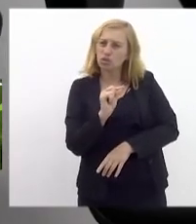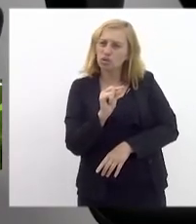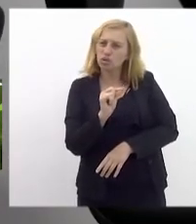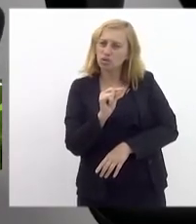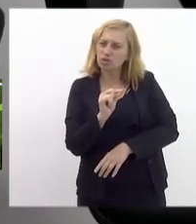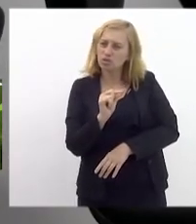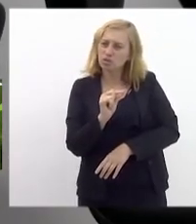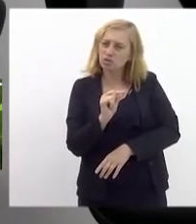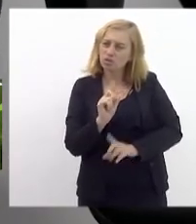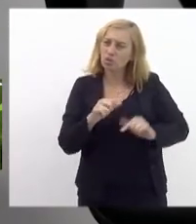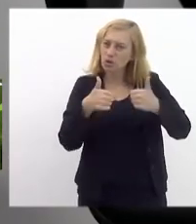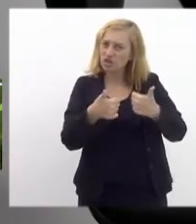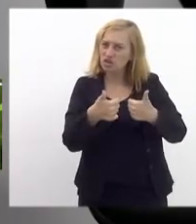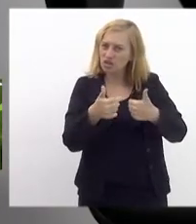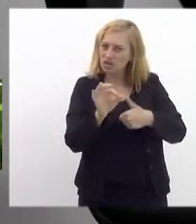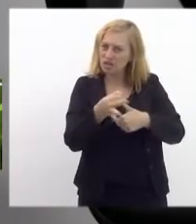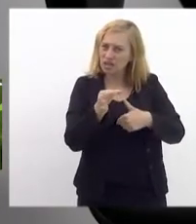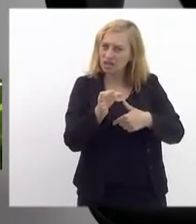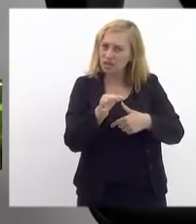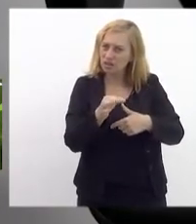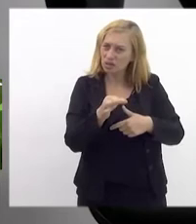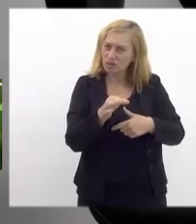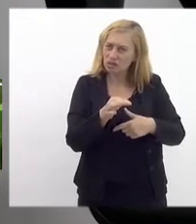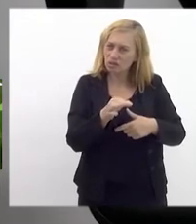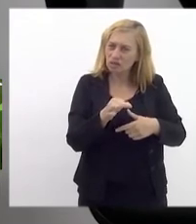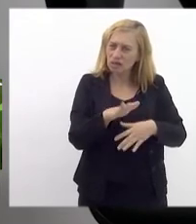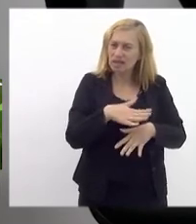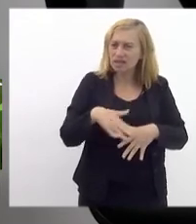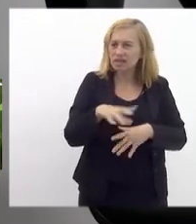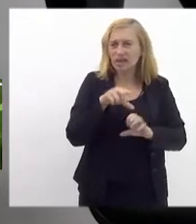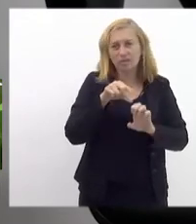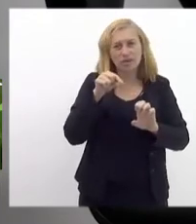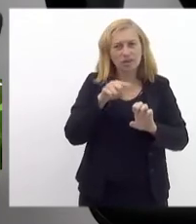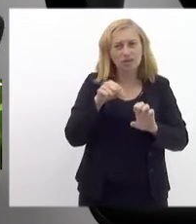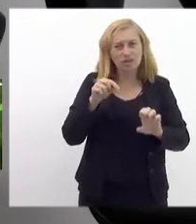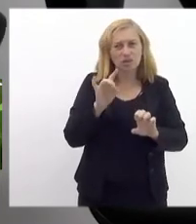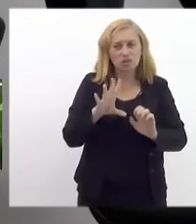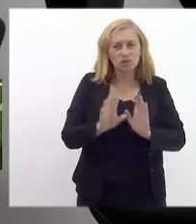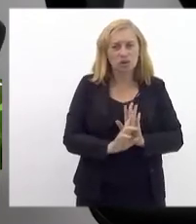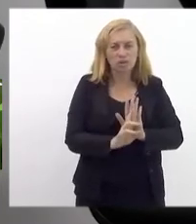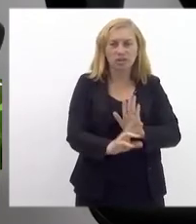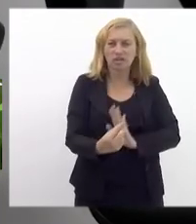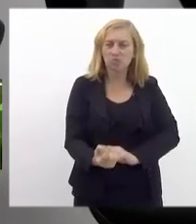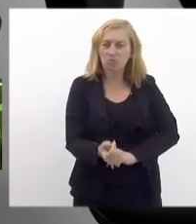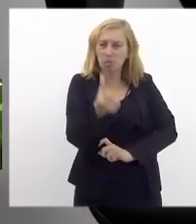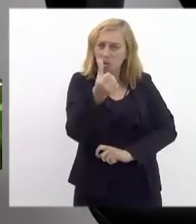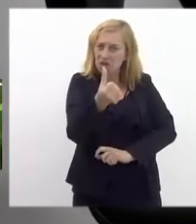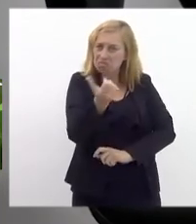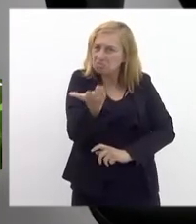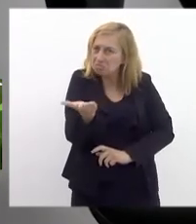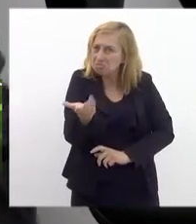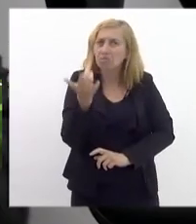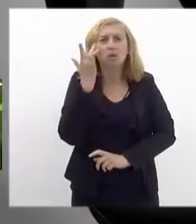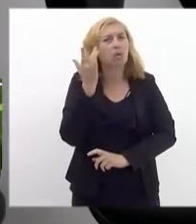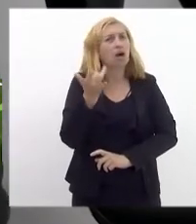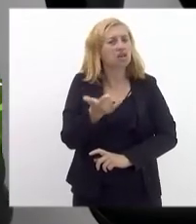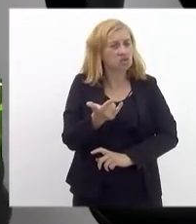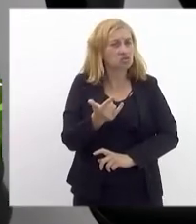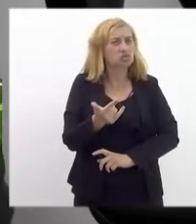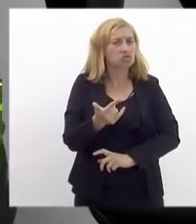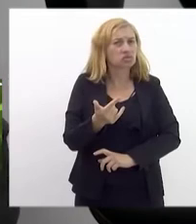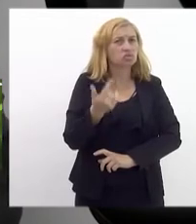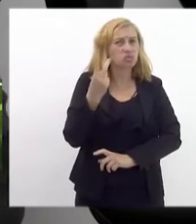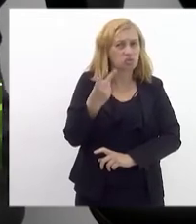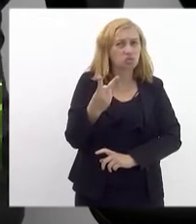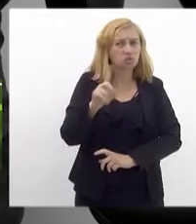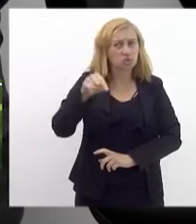órgão máximo do Estado que vai decidir sobre isso, os setores empresariais estão com a representação muito pequena. Então, eu acho que esse é um ponto. Duas outras